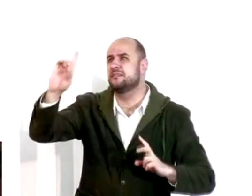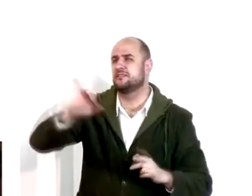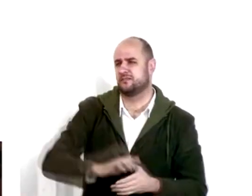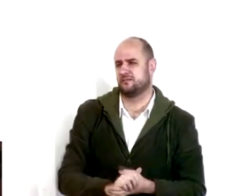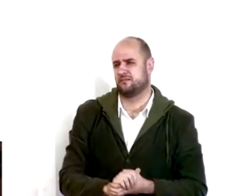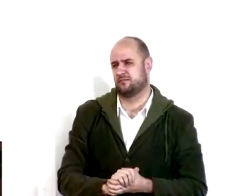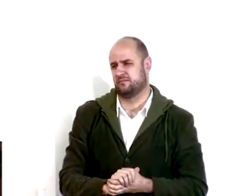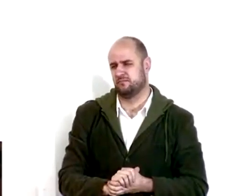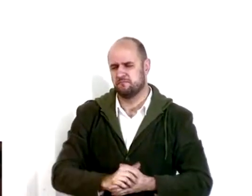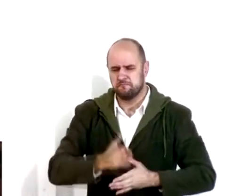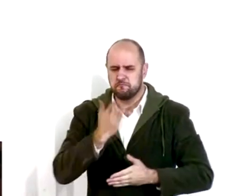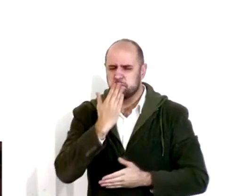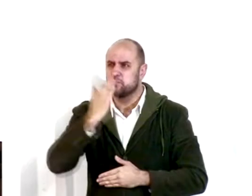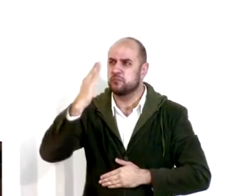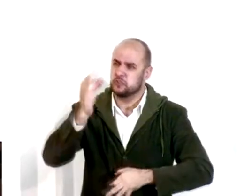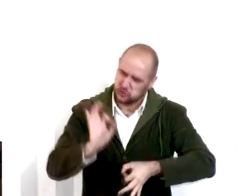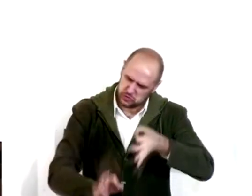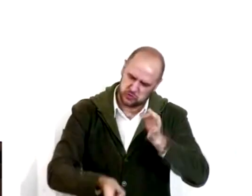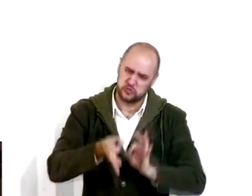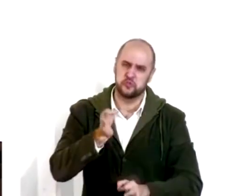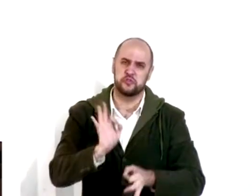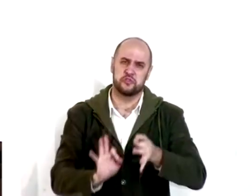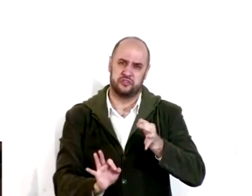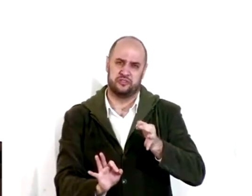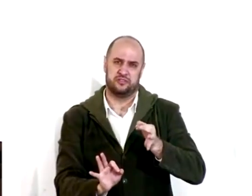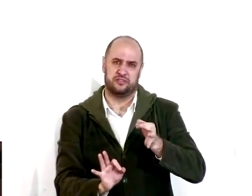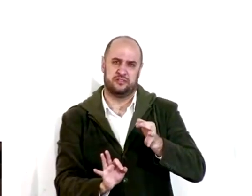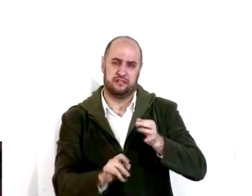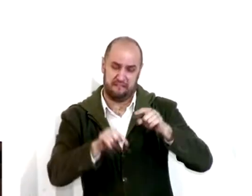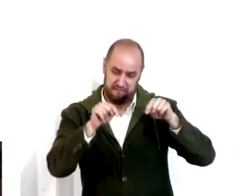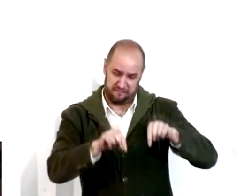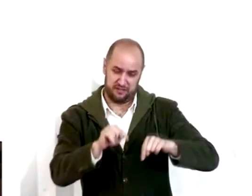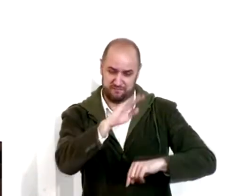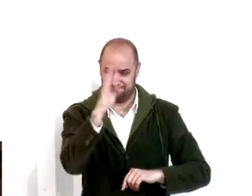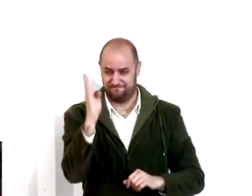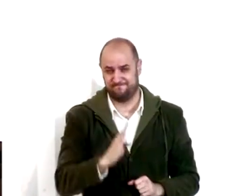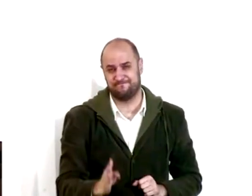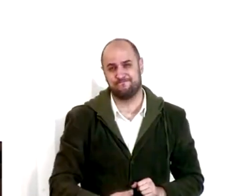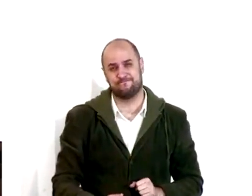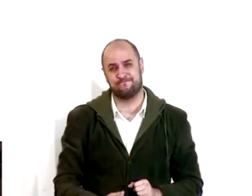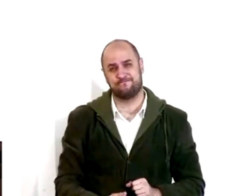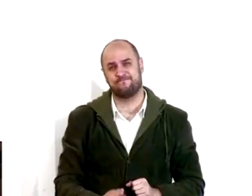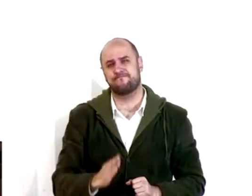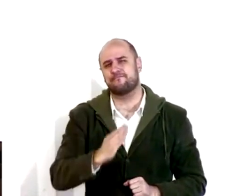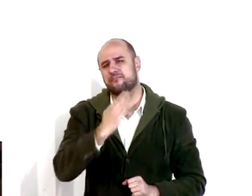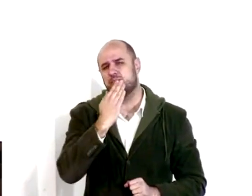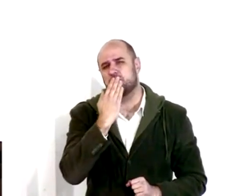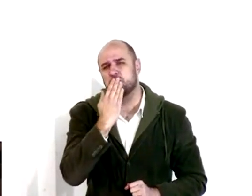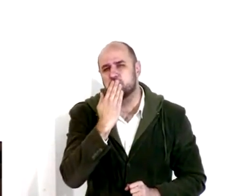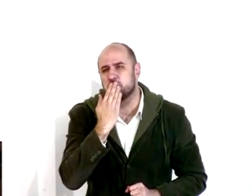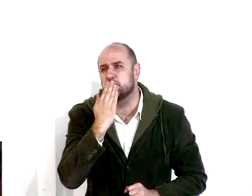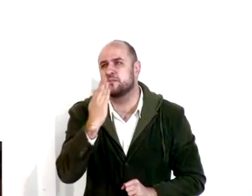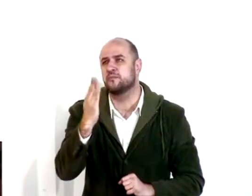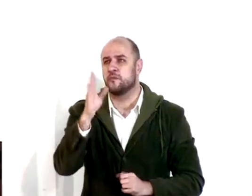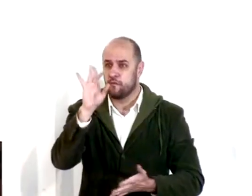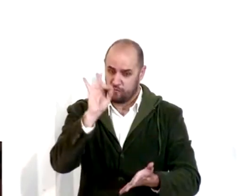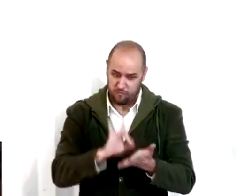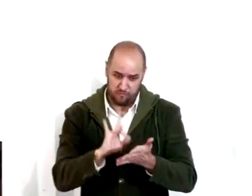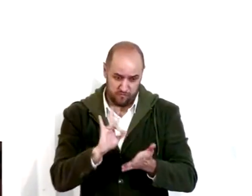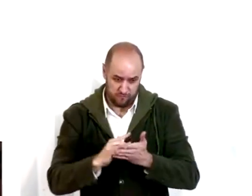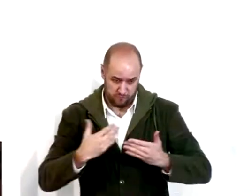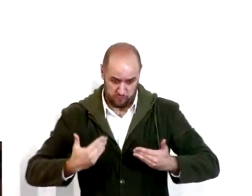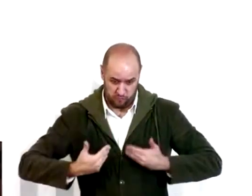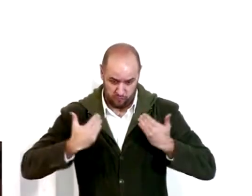pela injustiça que assola o nosso país. E clamemos por um verdadeiro